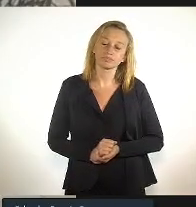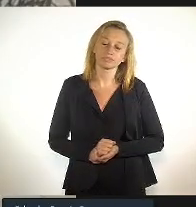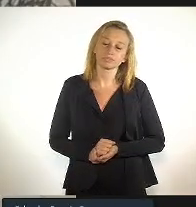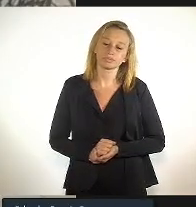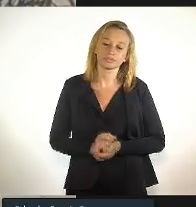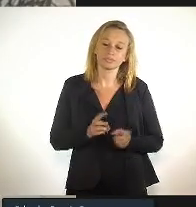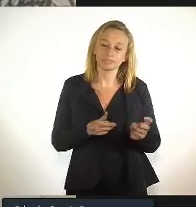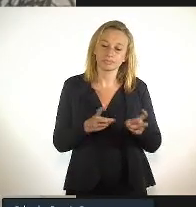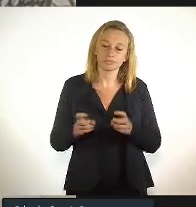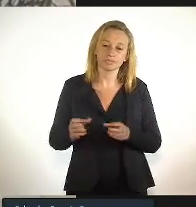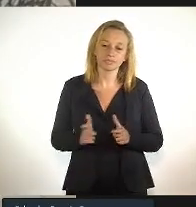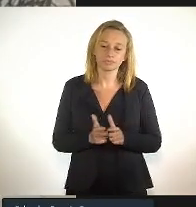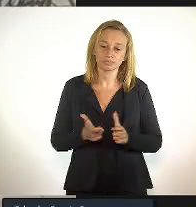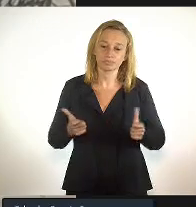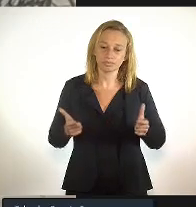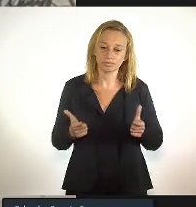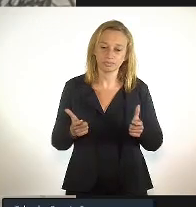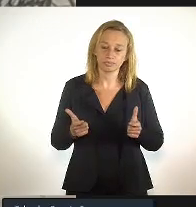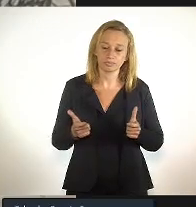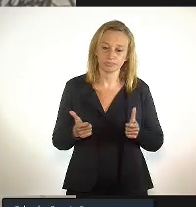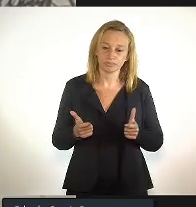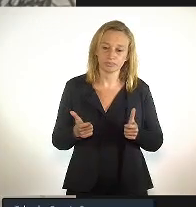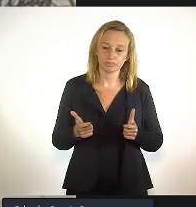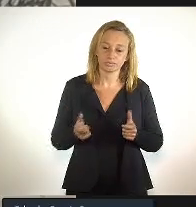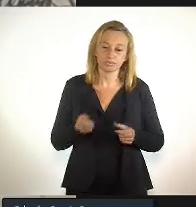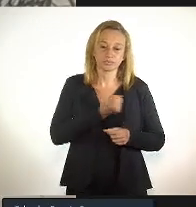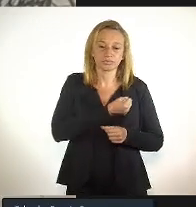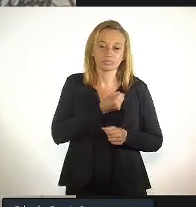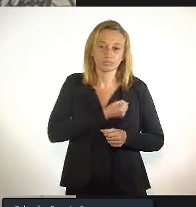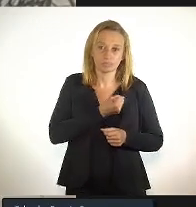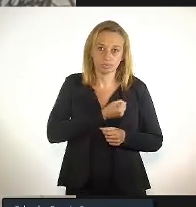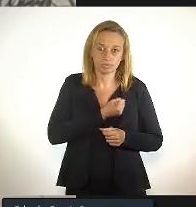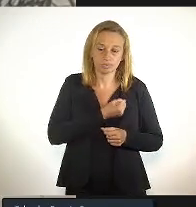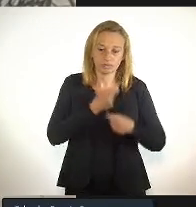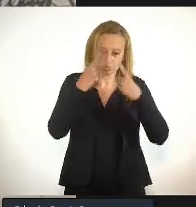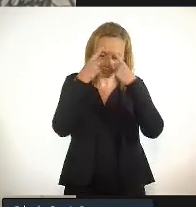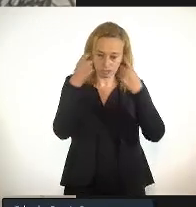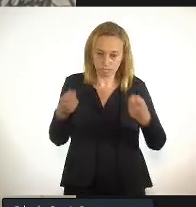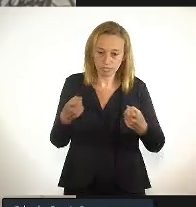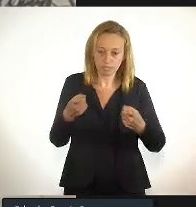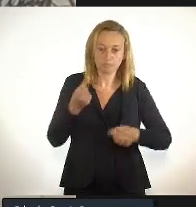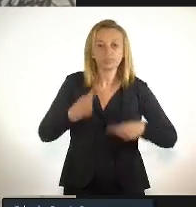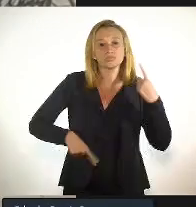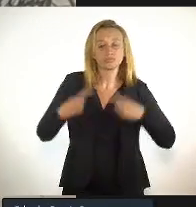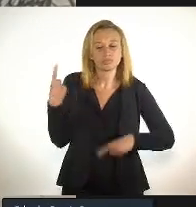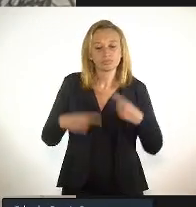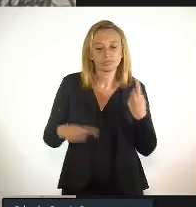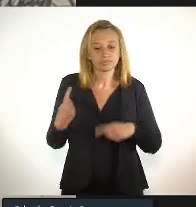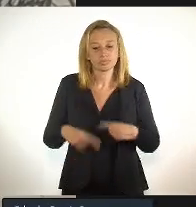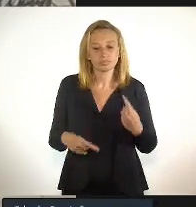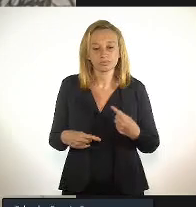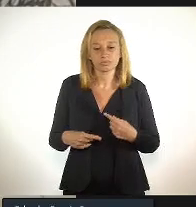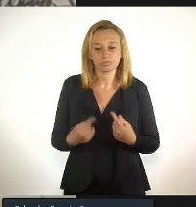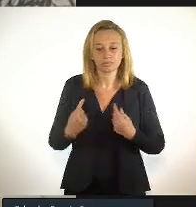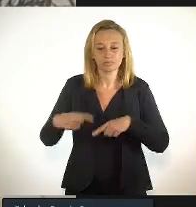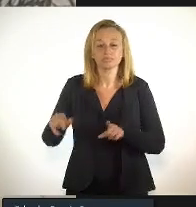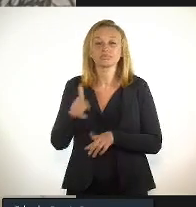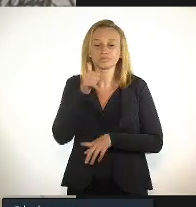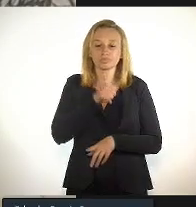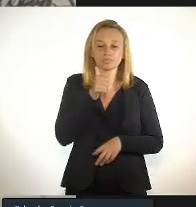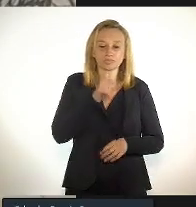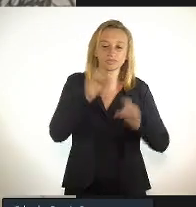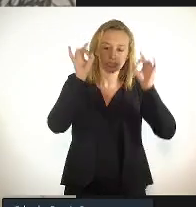notarmos o grande nível de violência política sobre as mulheres, em especial sobre as mulheres